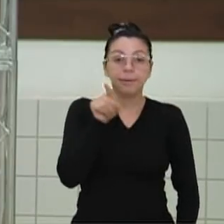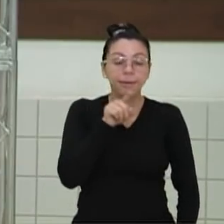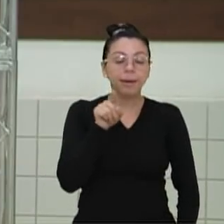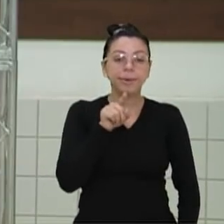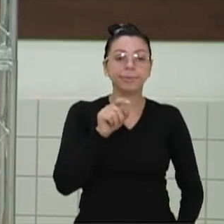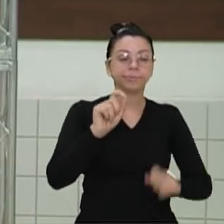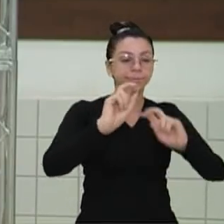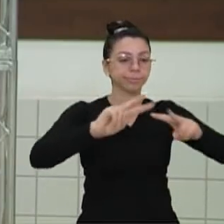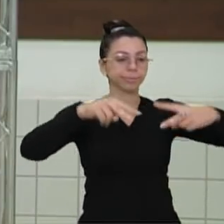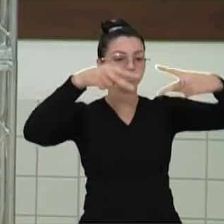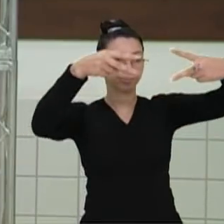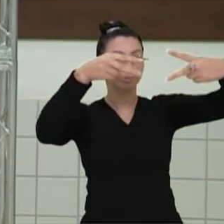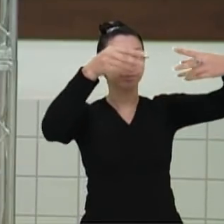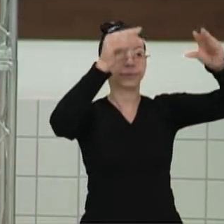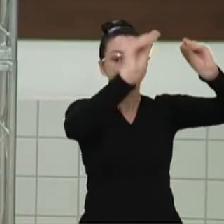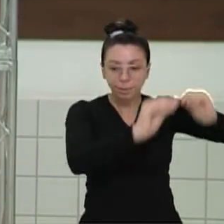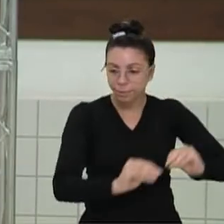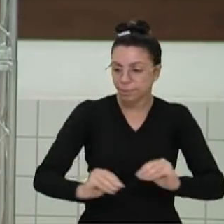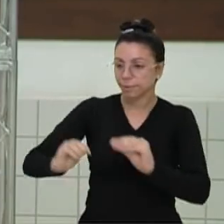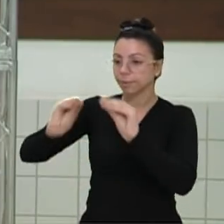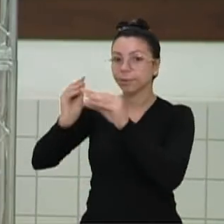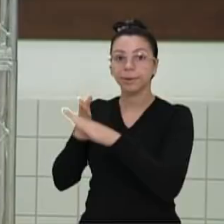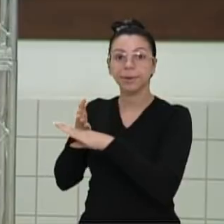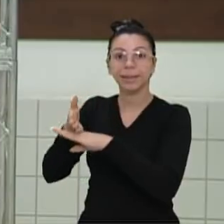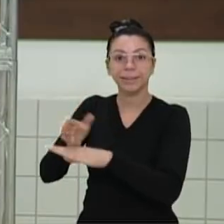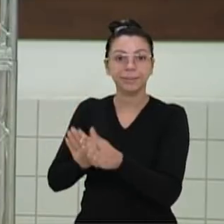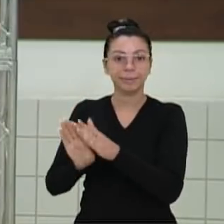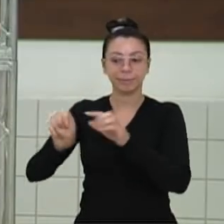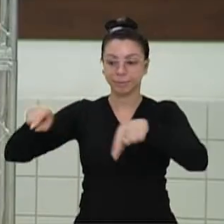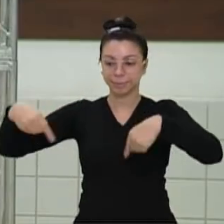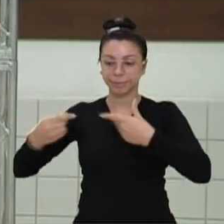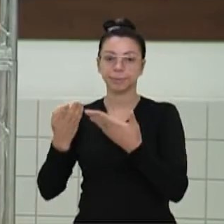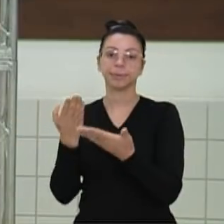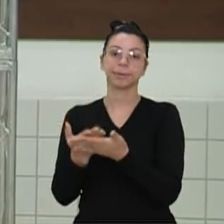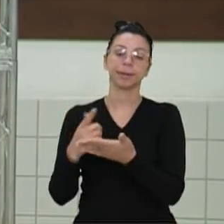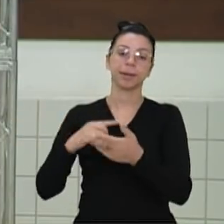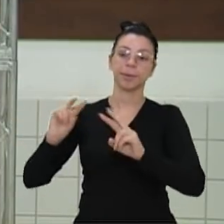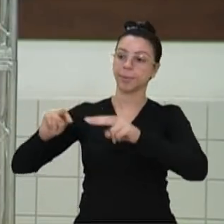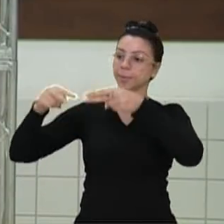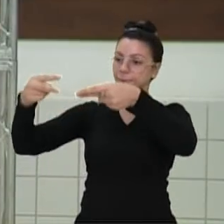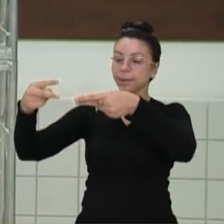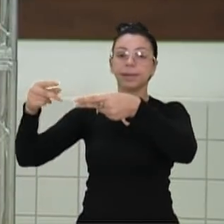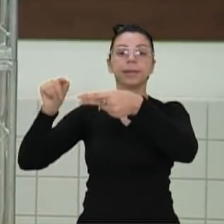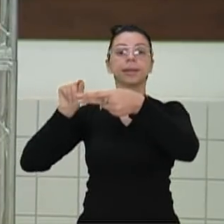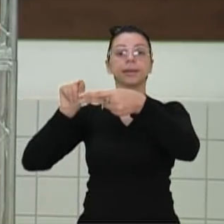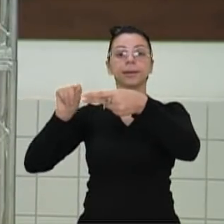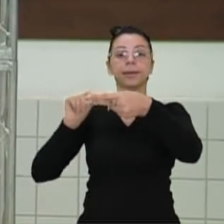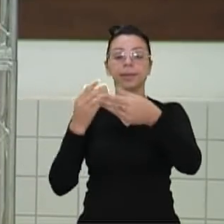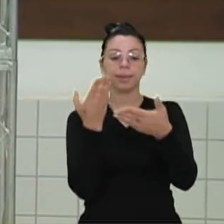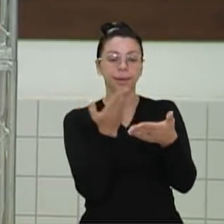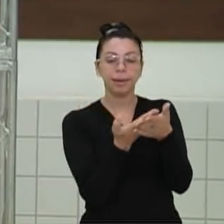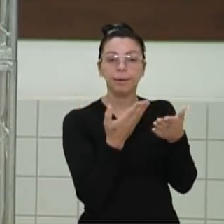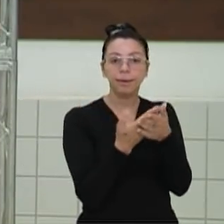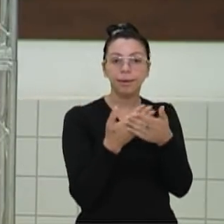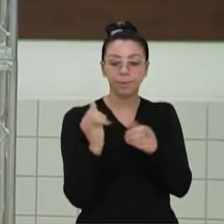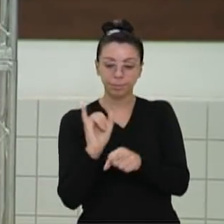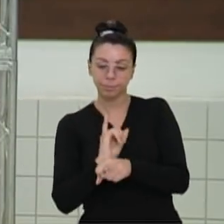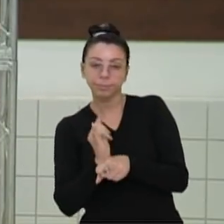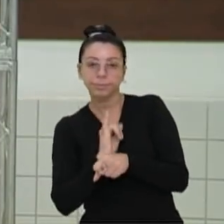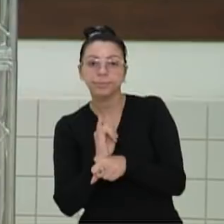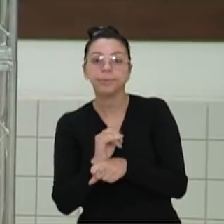ir para o Classroom, a sala de aula do Google. Lá você tem o link da aula que leva para o YouTube, o link da